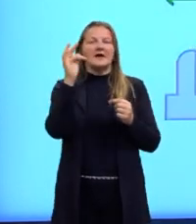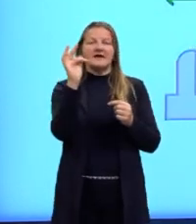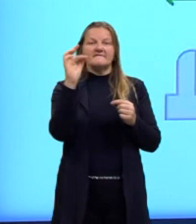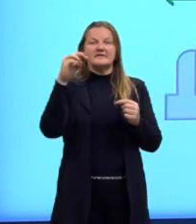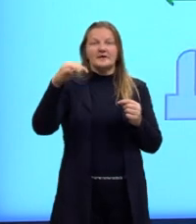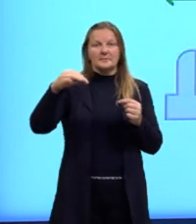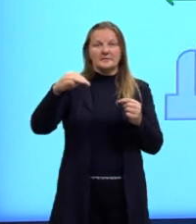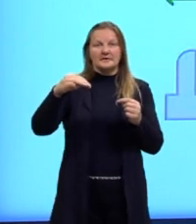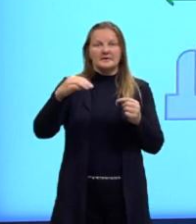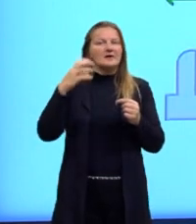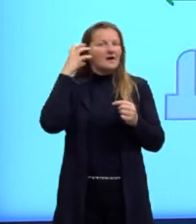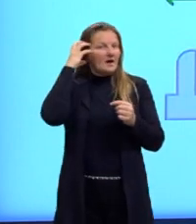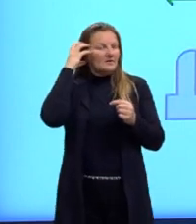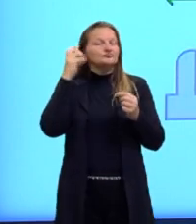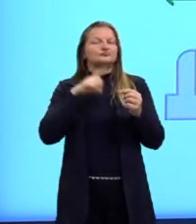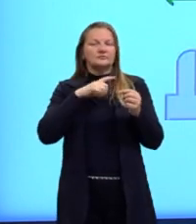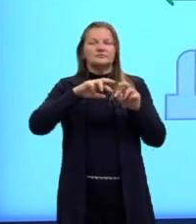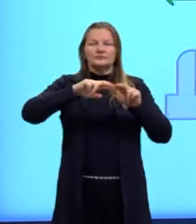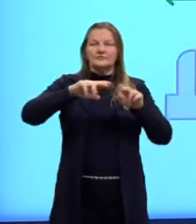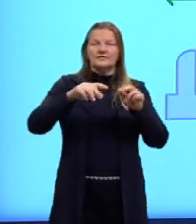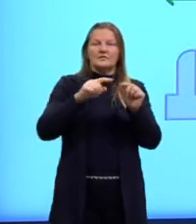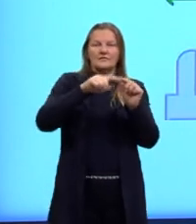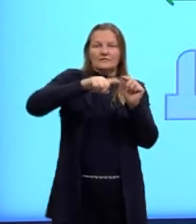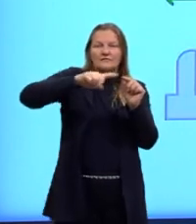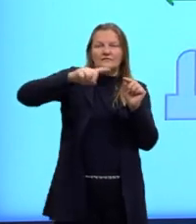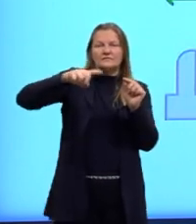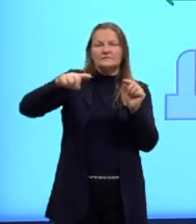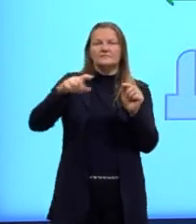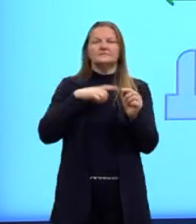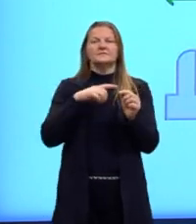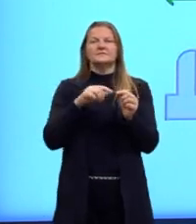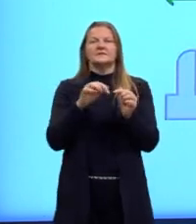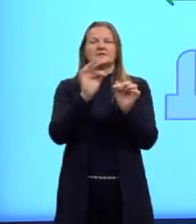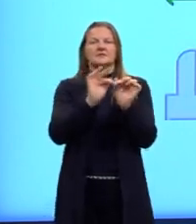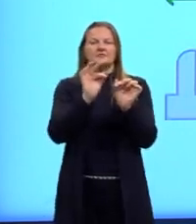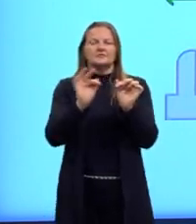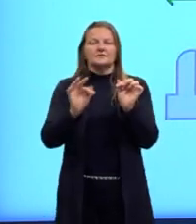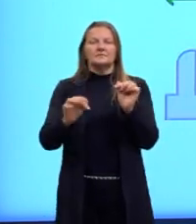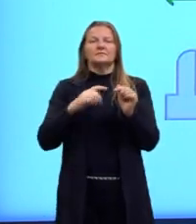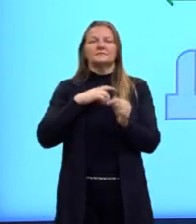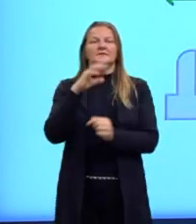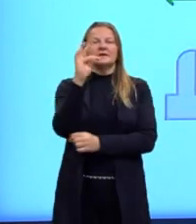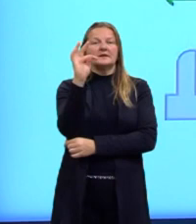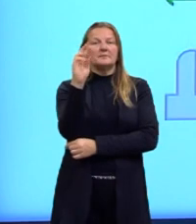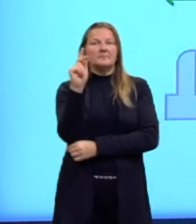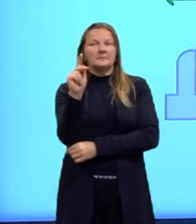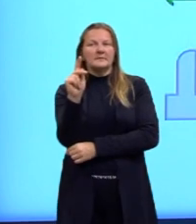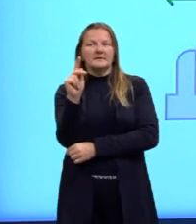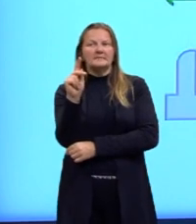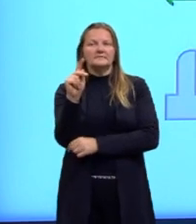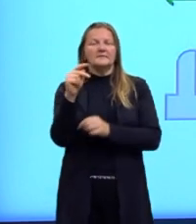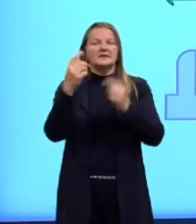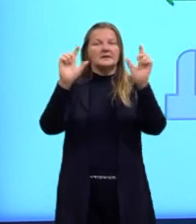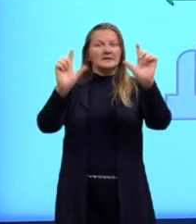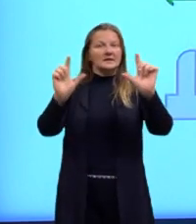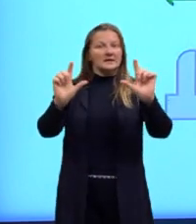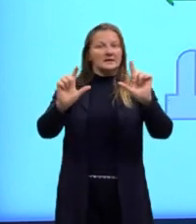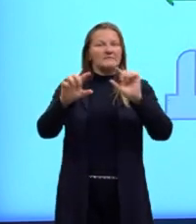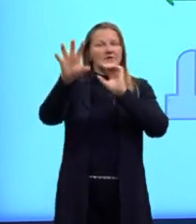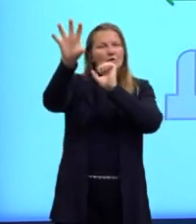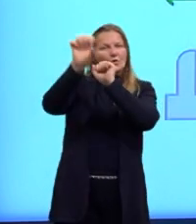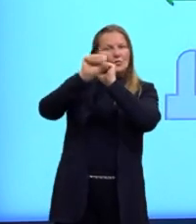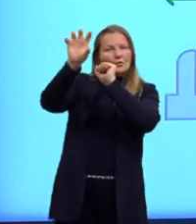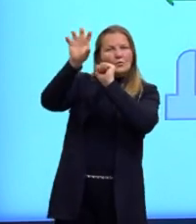frequência diferente daí, né? A gente tem a TV, né, o sinal da televisão, que a gente fala, o